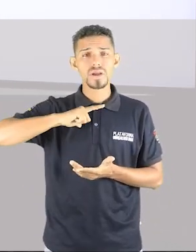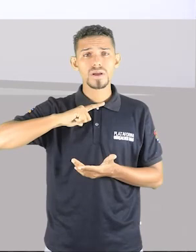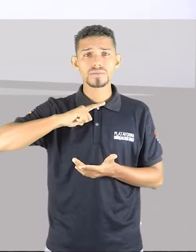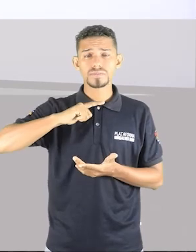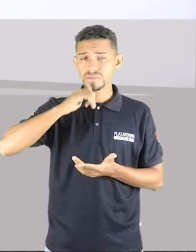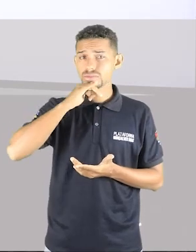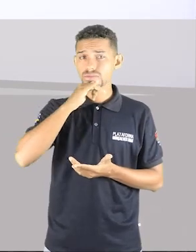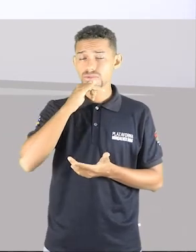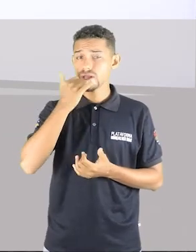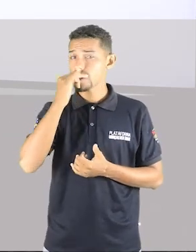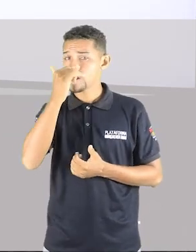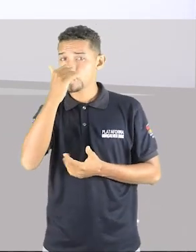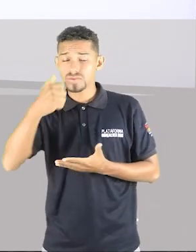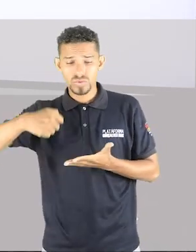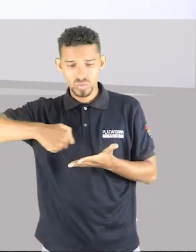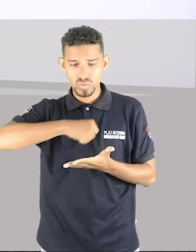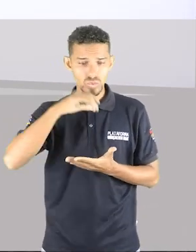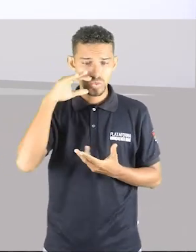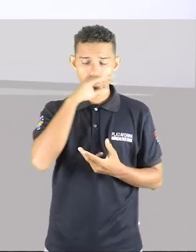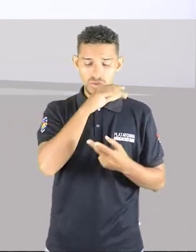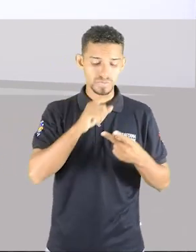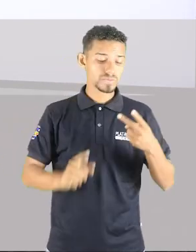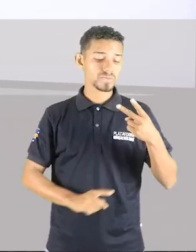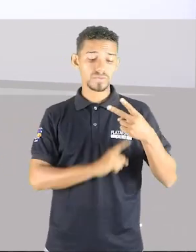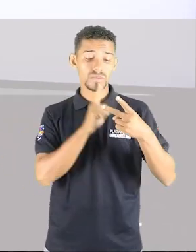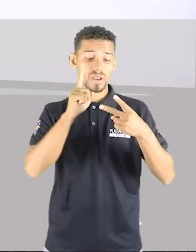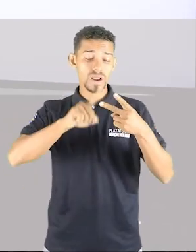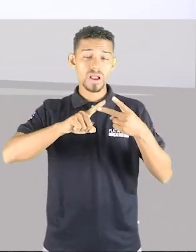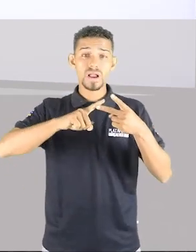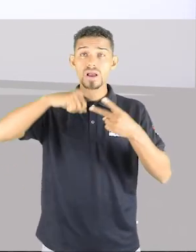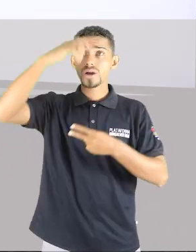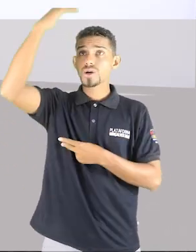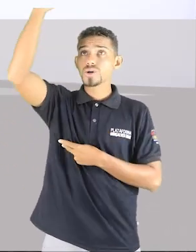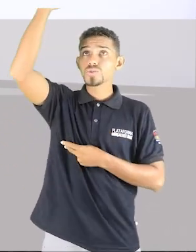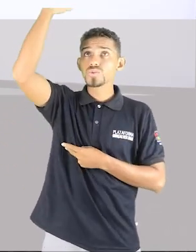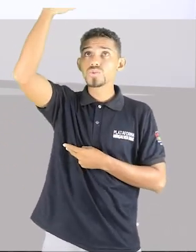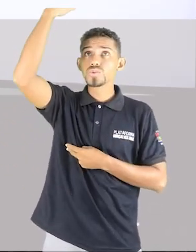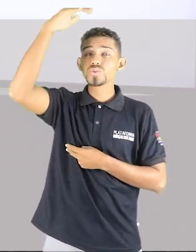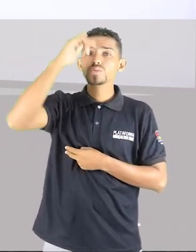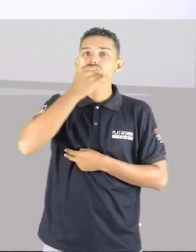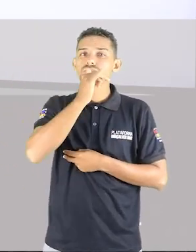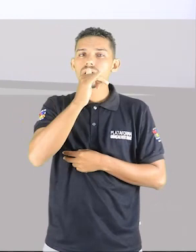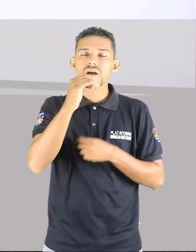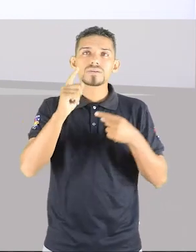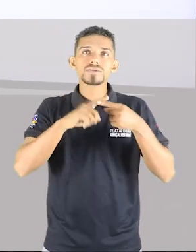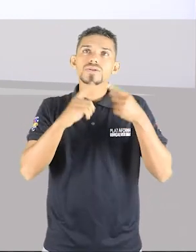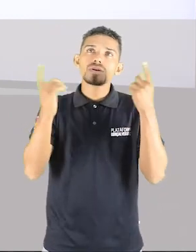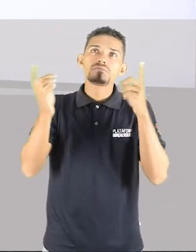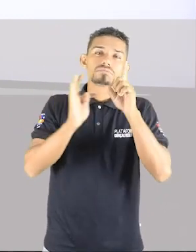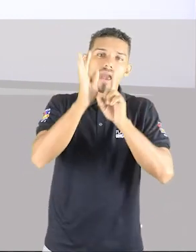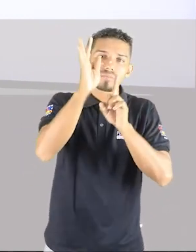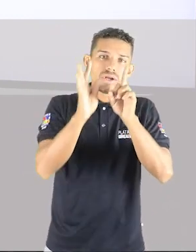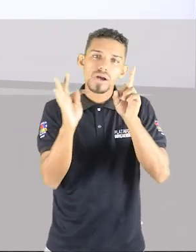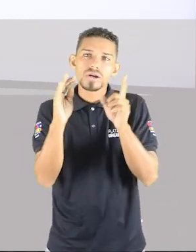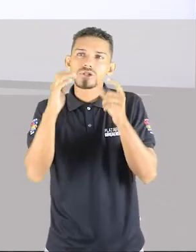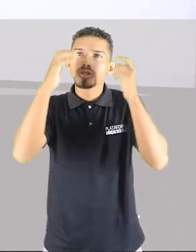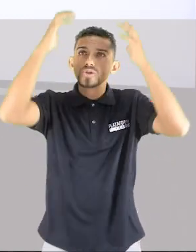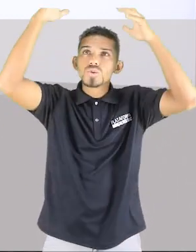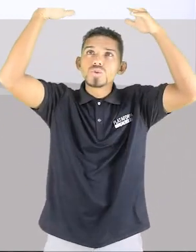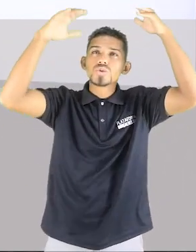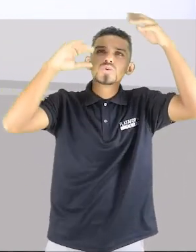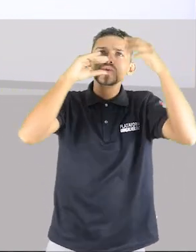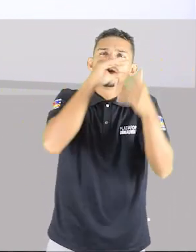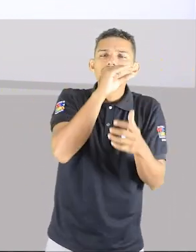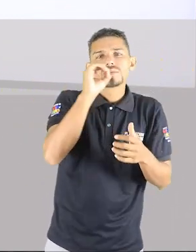em calor nós temos um chuveiro elétrico que transforma energia elétrica em calor para